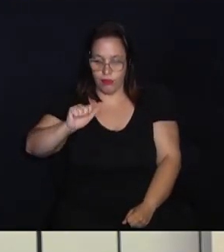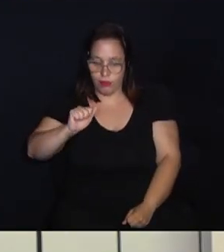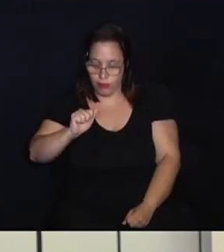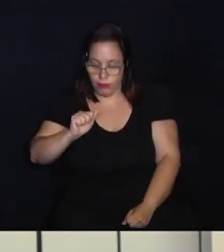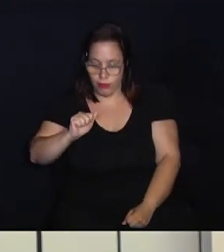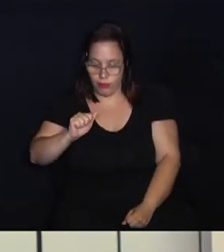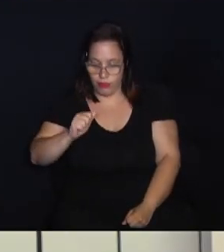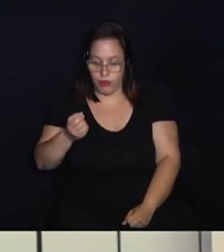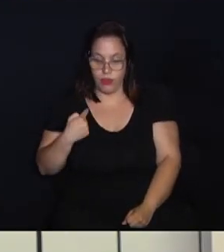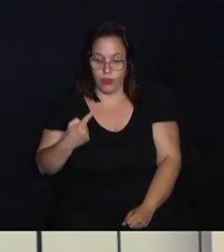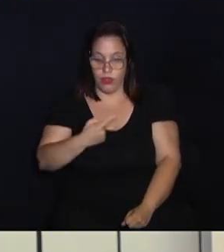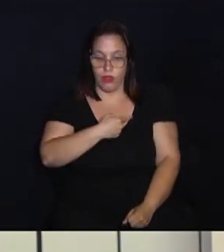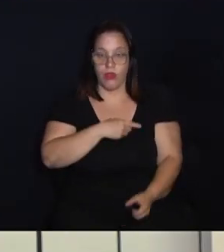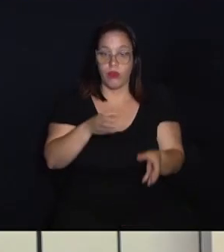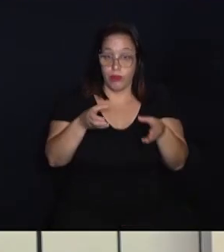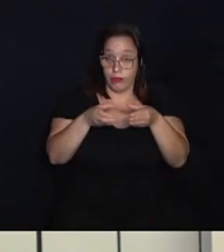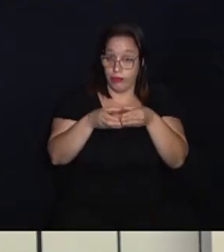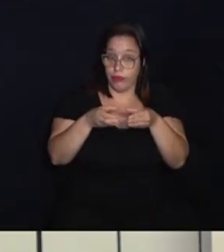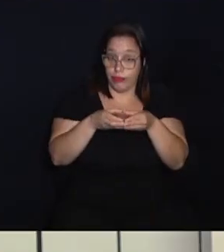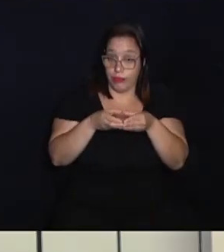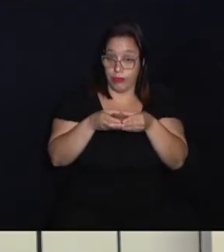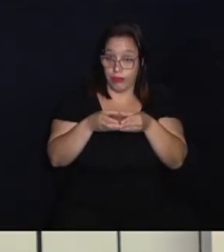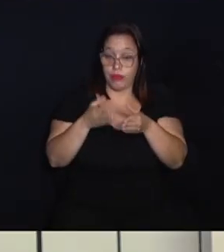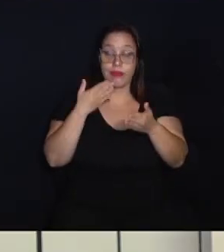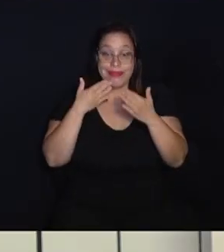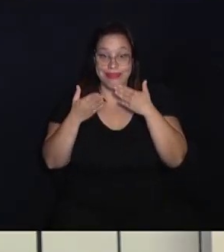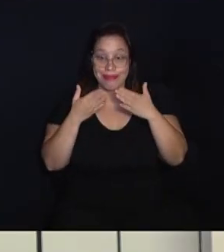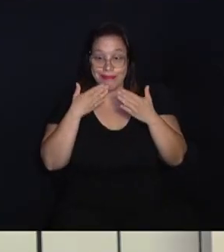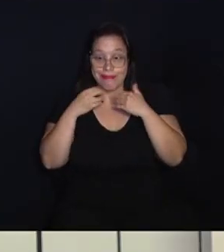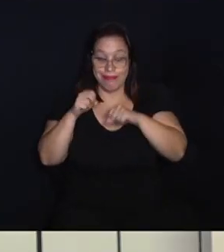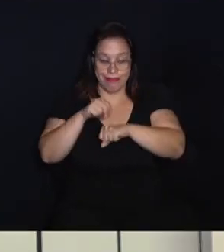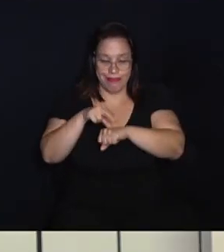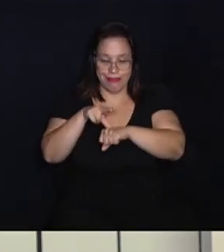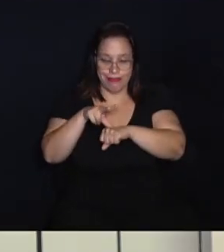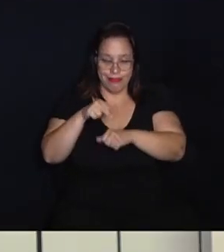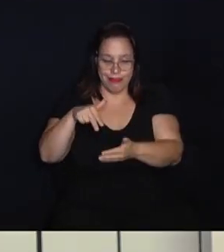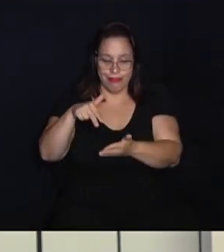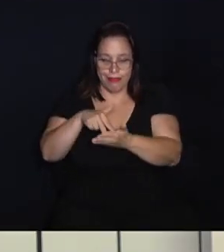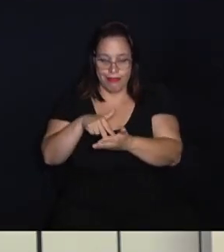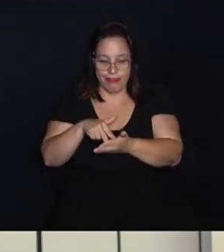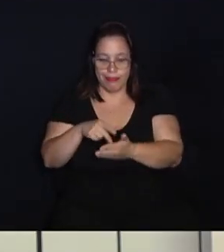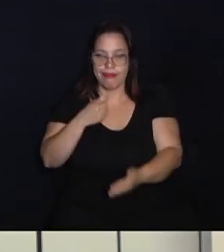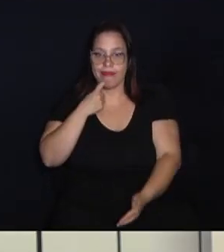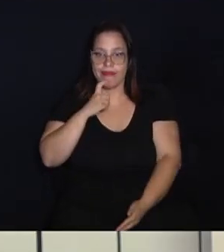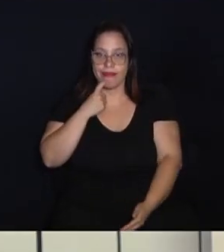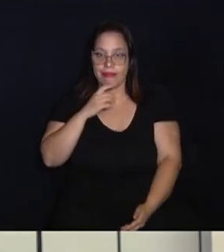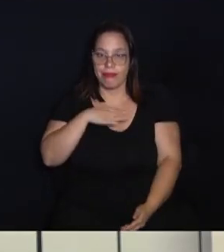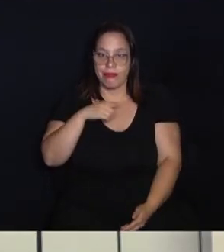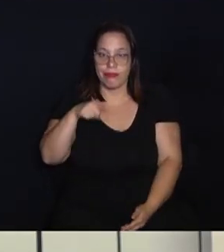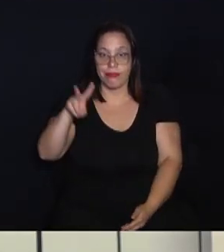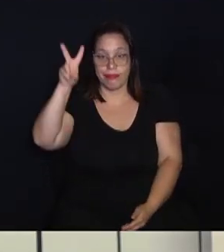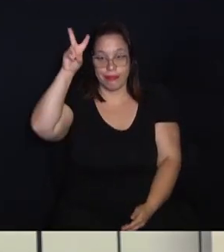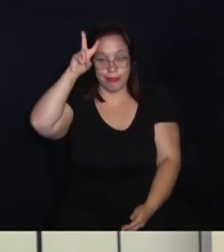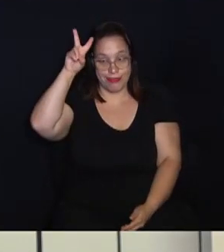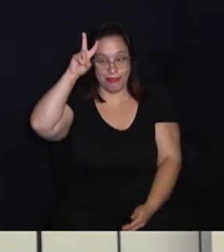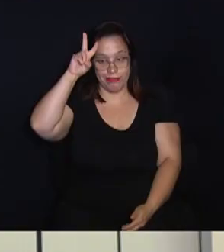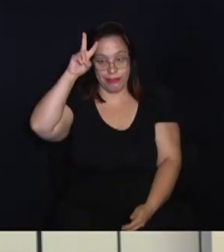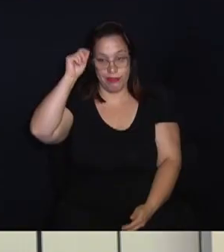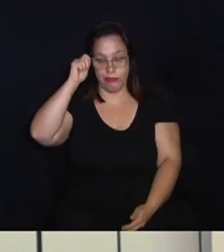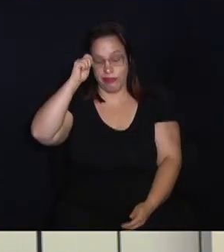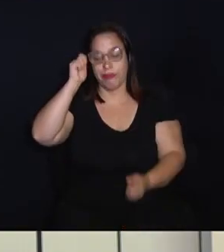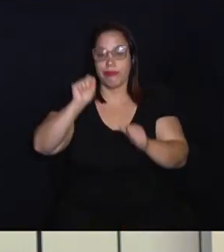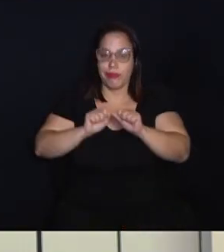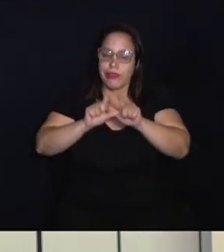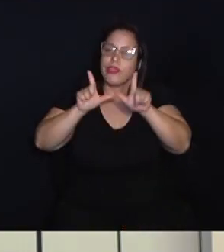com a nossa equipe por nos contar, então, as vagas disponíveis aqui para a cidade de Campinas nesta segunda-feira. E claro